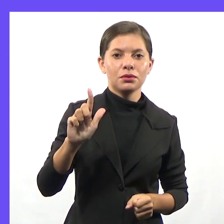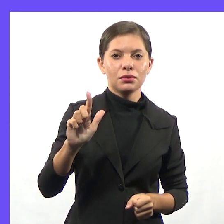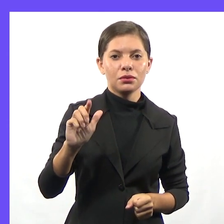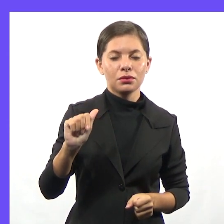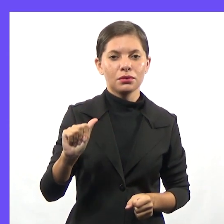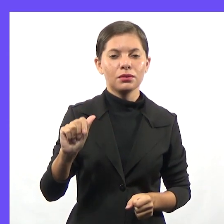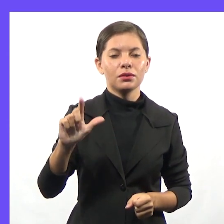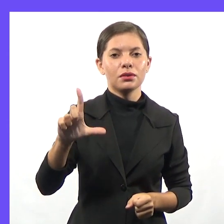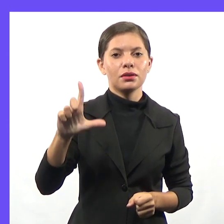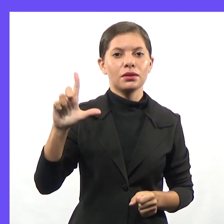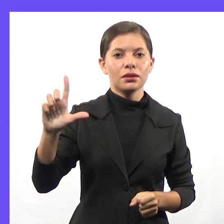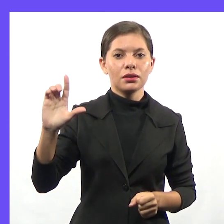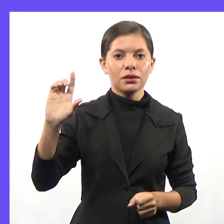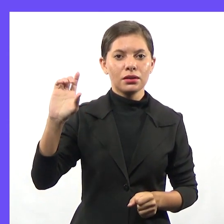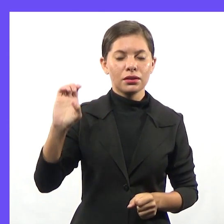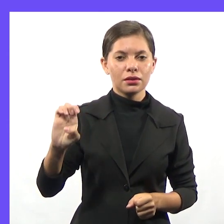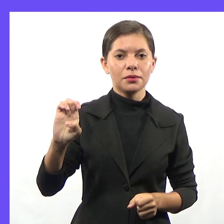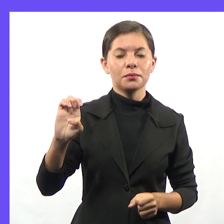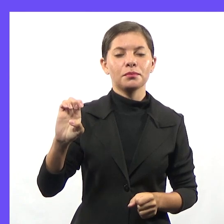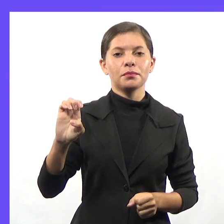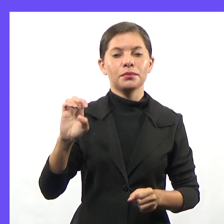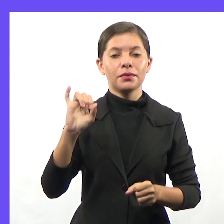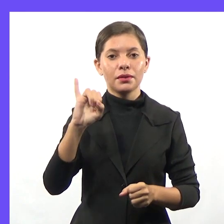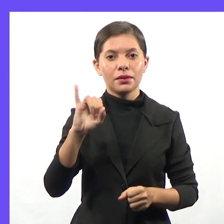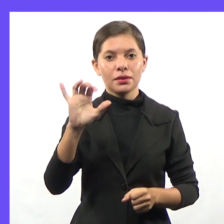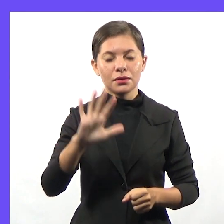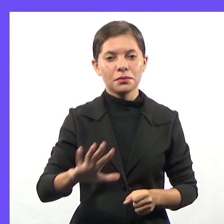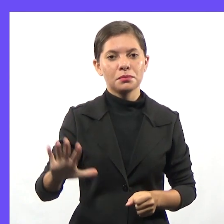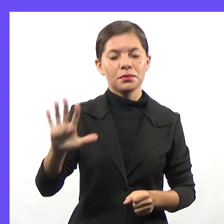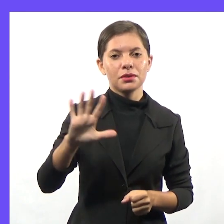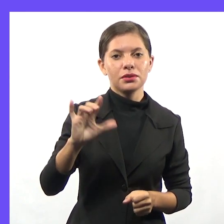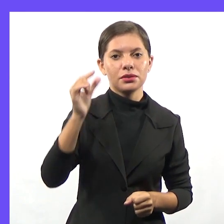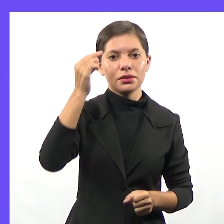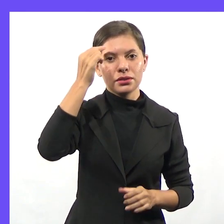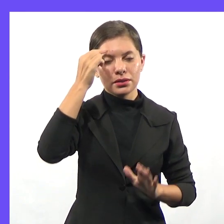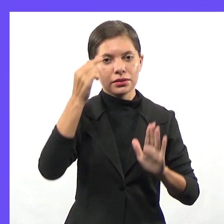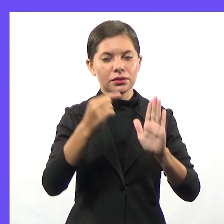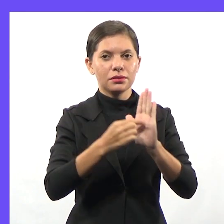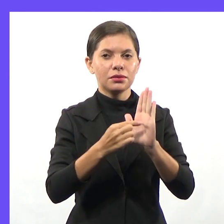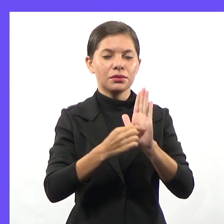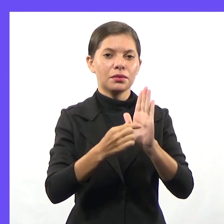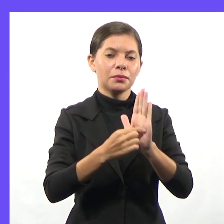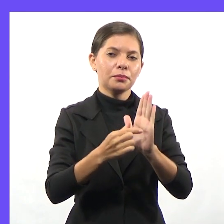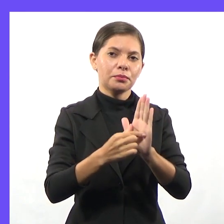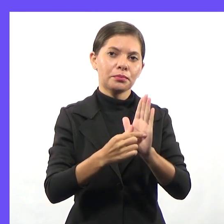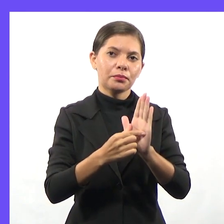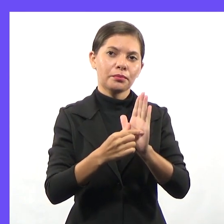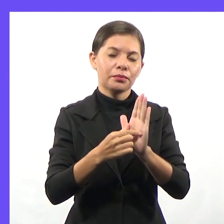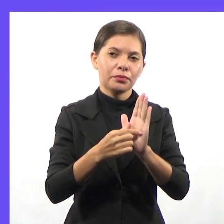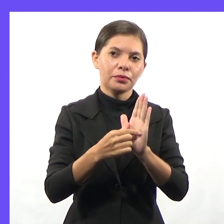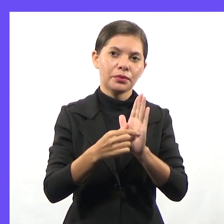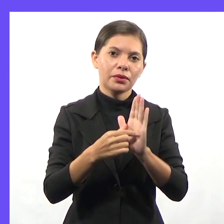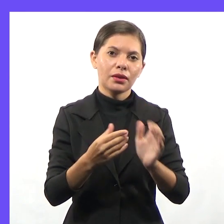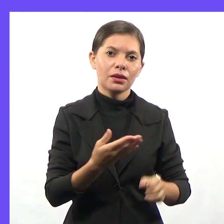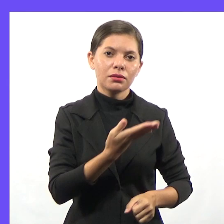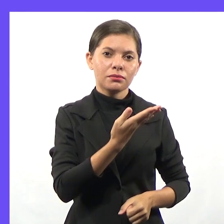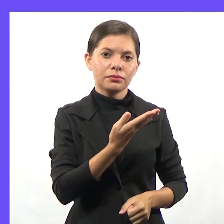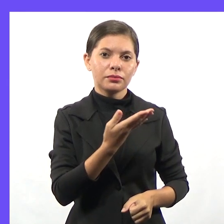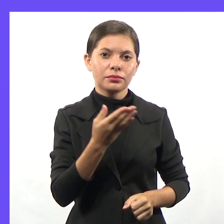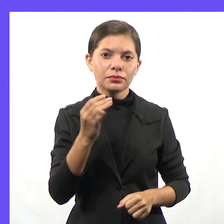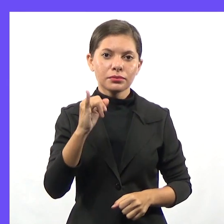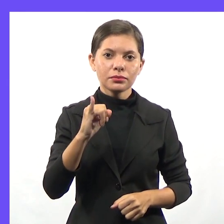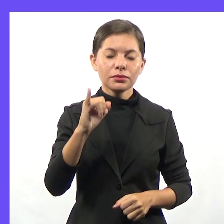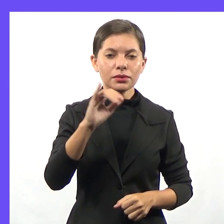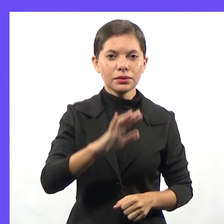Midjourney, que também é para construção de imagens utilizando a inteligência artificial. Então você pode pedir, olha, eu quero